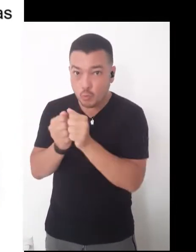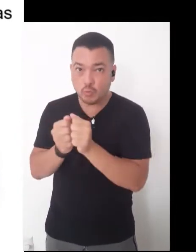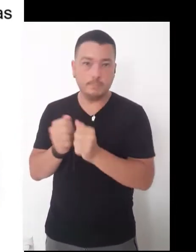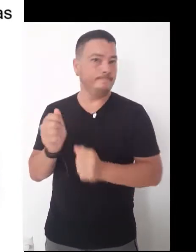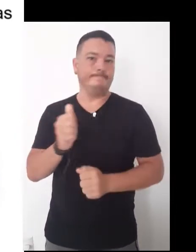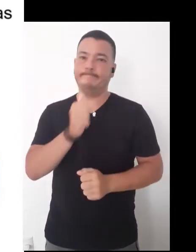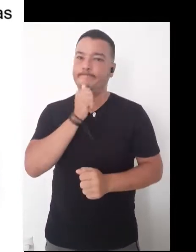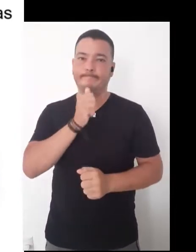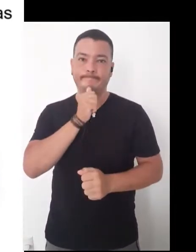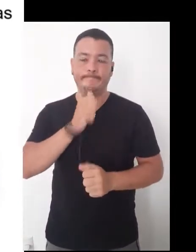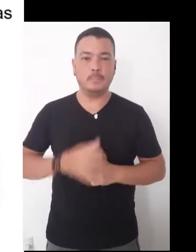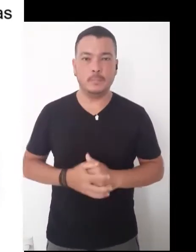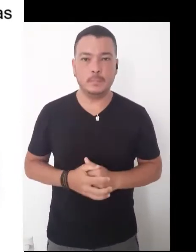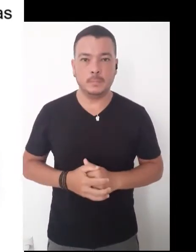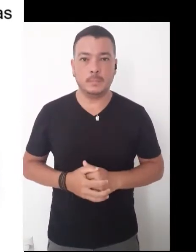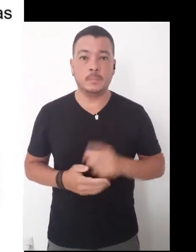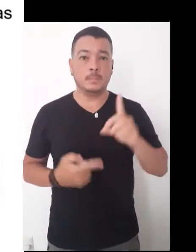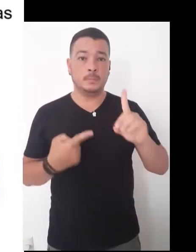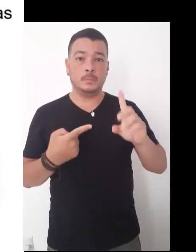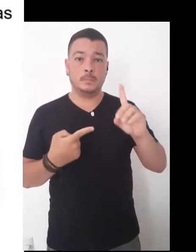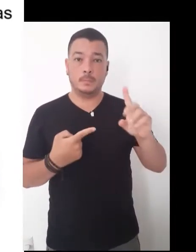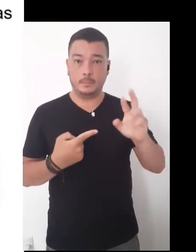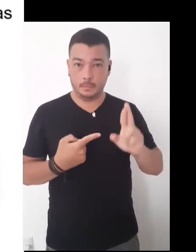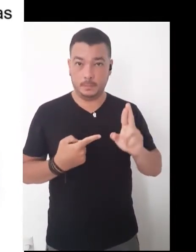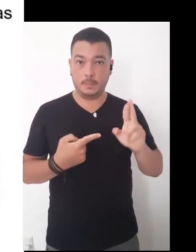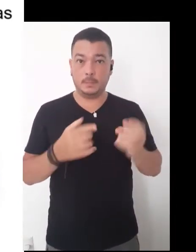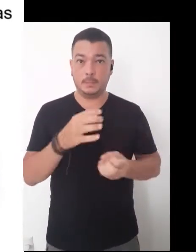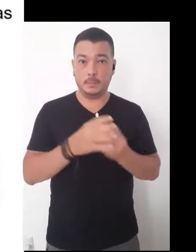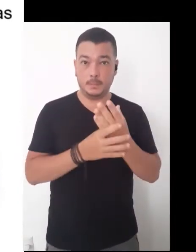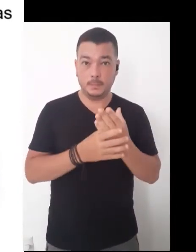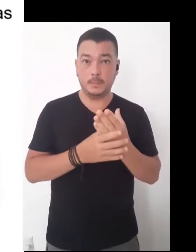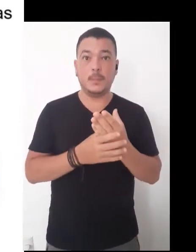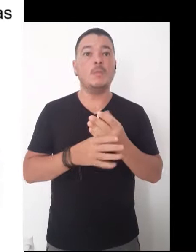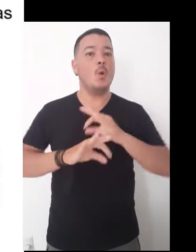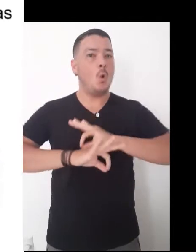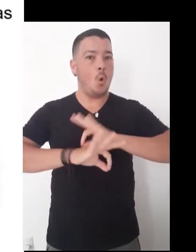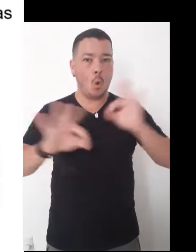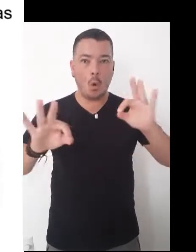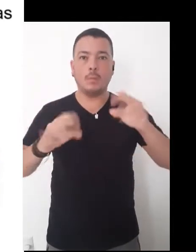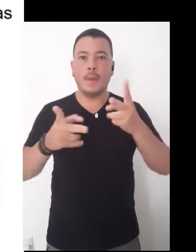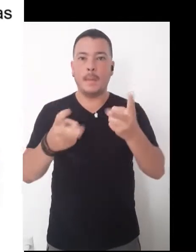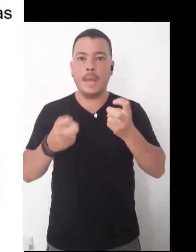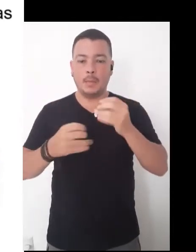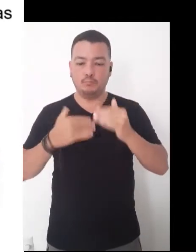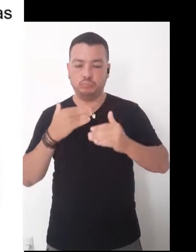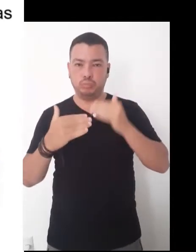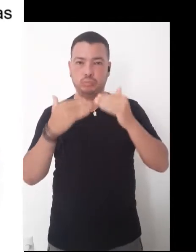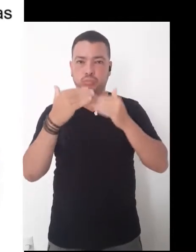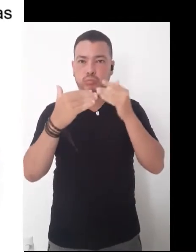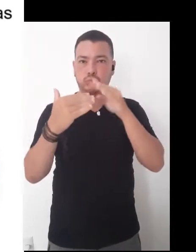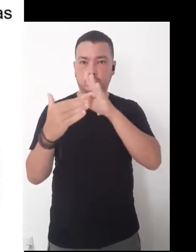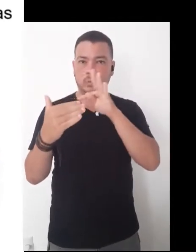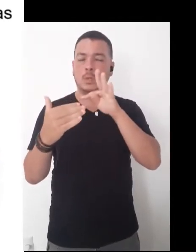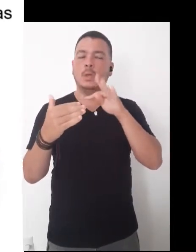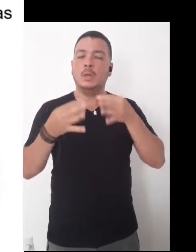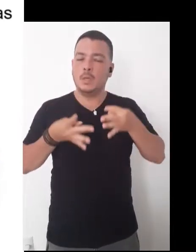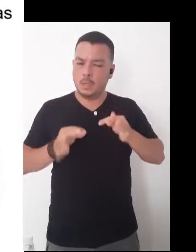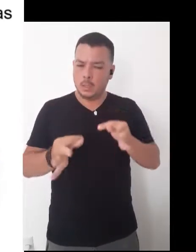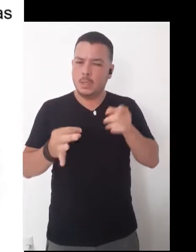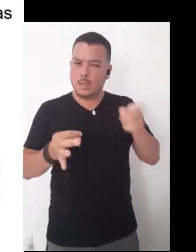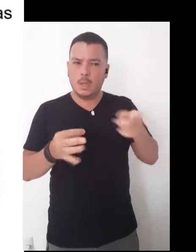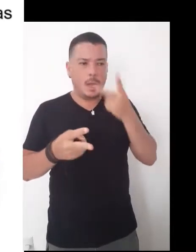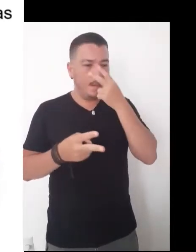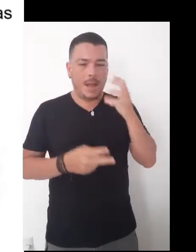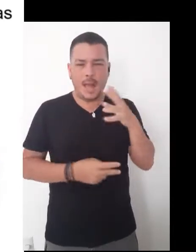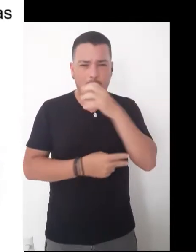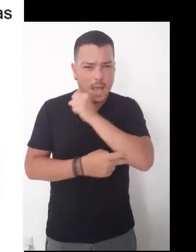Do surgimento da memória DDR versão 1 para cá, o que tem acontecido é a evolução dessa tecnologia DDR. Eu consigo fazer isso mais rapidamente,